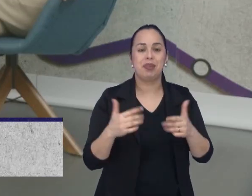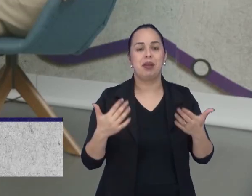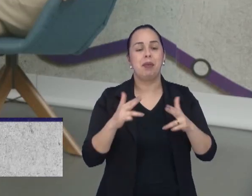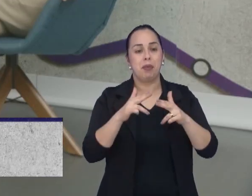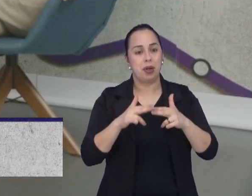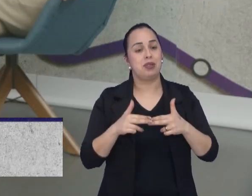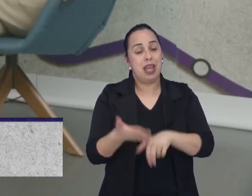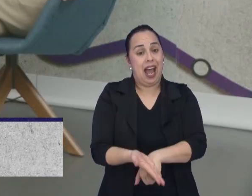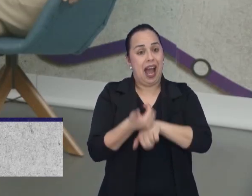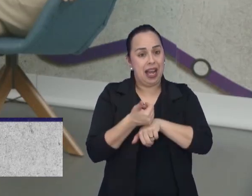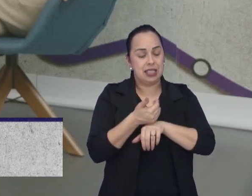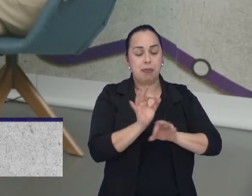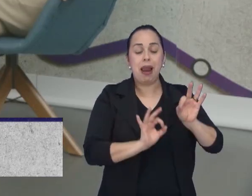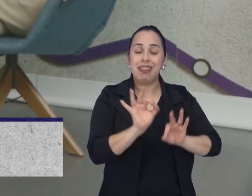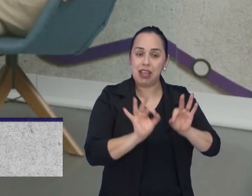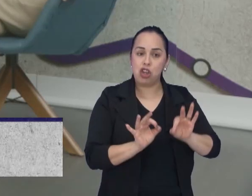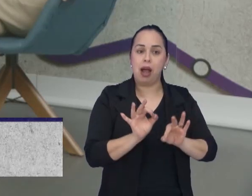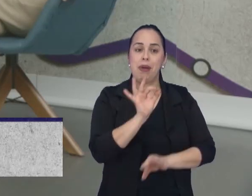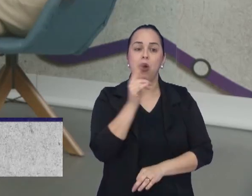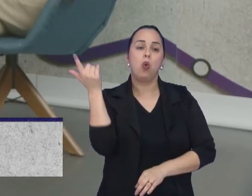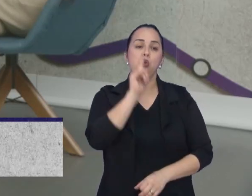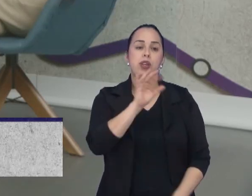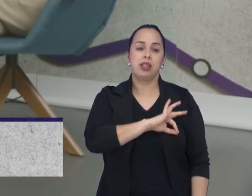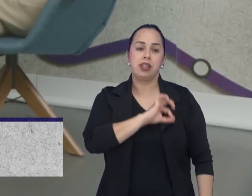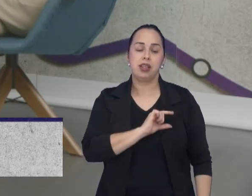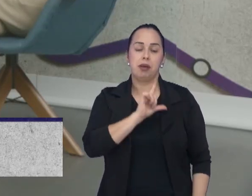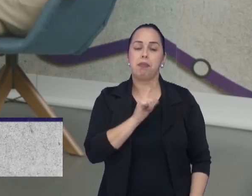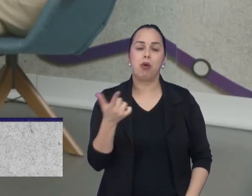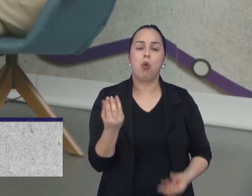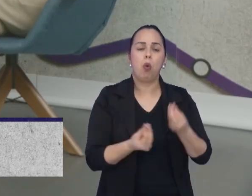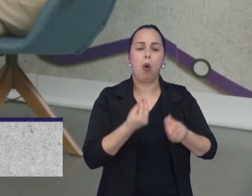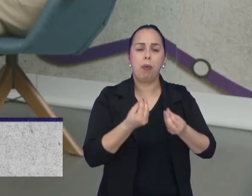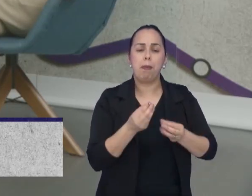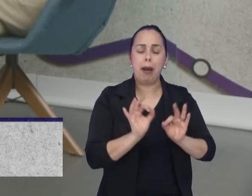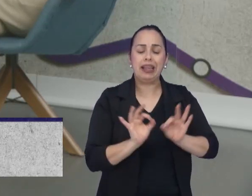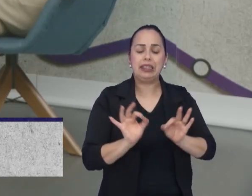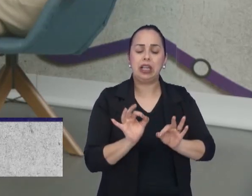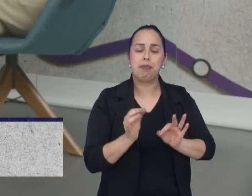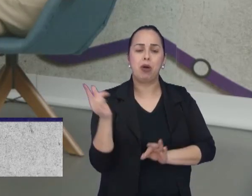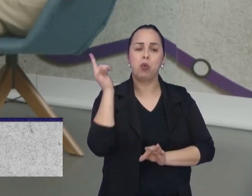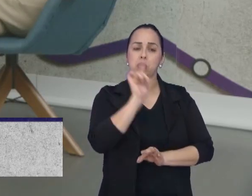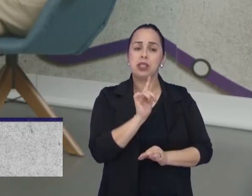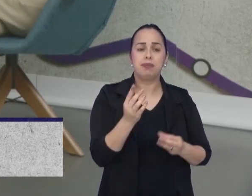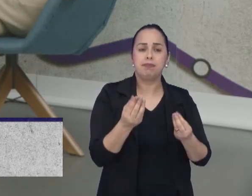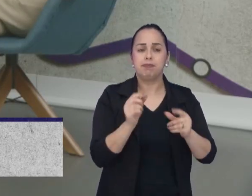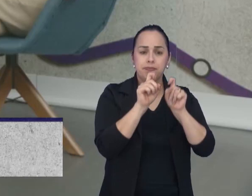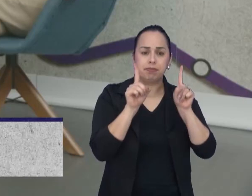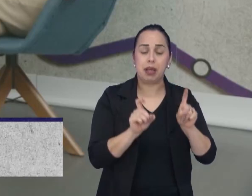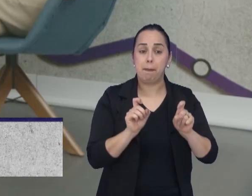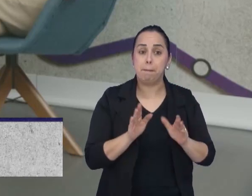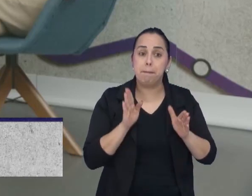ter planejamento, né? Qual a melhor forma aí, como se planejar para ter sucesso aí para ter essa renda extra, né? Principalmente nessa